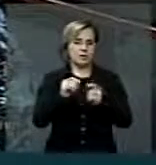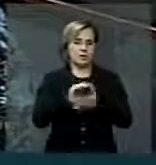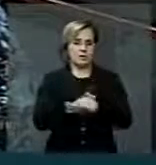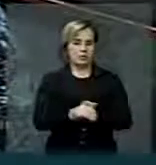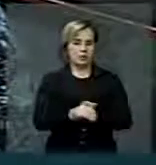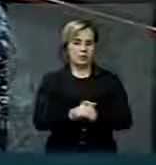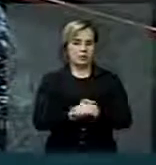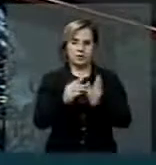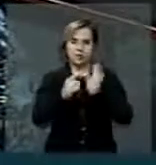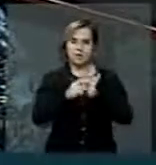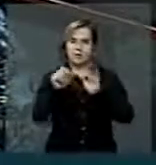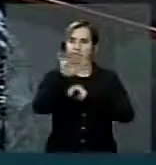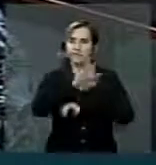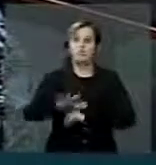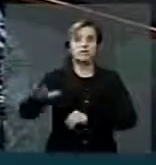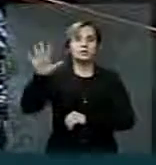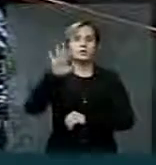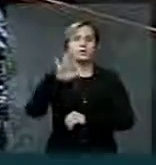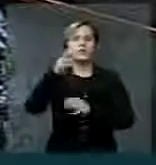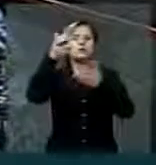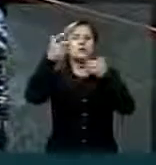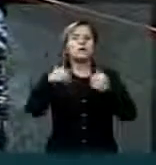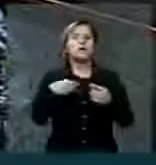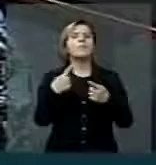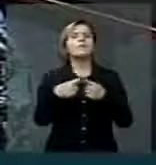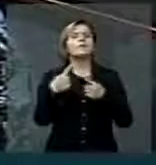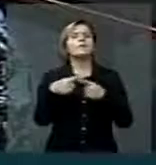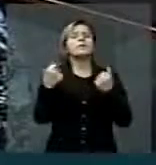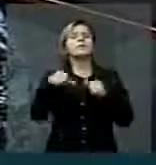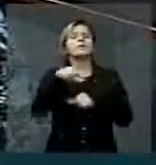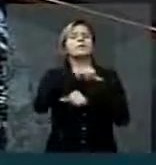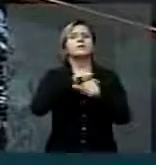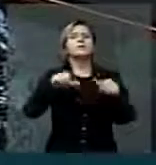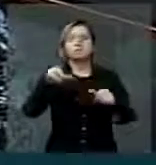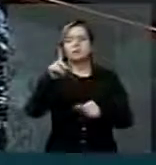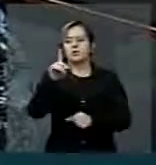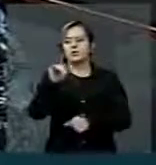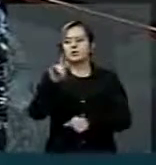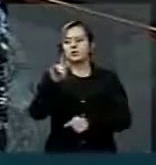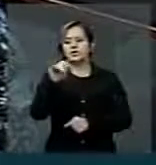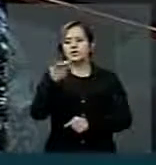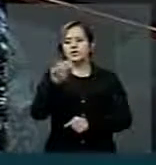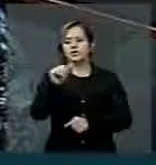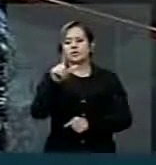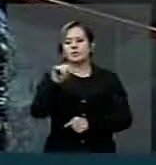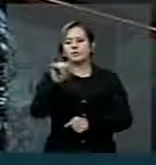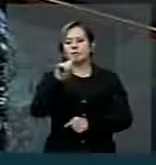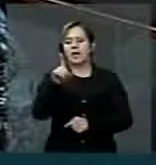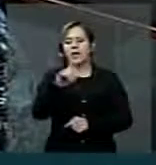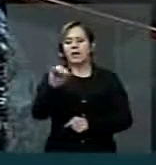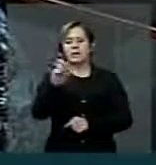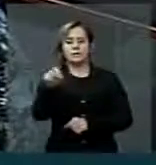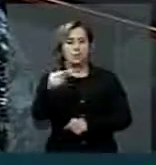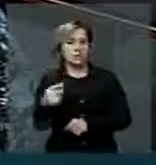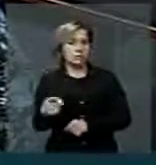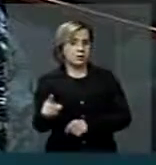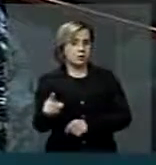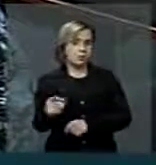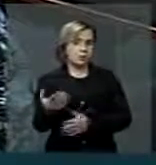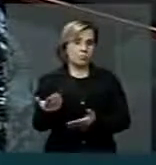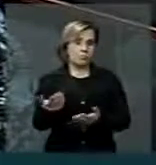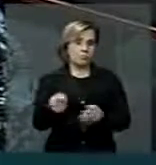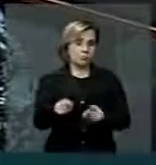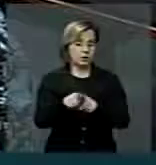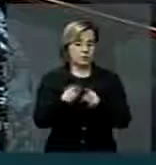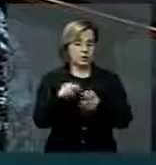geral. Quer dizer, para que a digitalização? É evidente que essa resposta tem que se orientar no sentido do interesse geral do